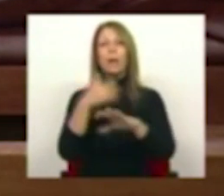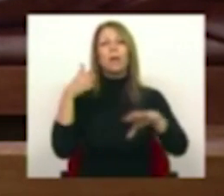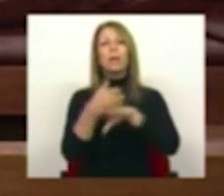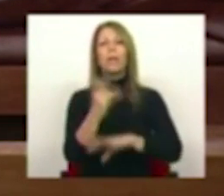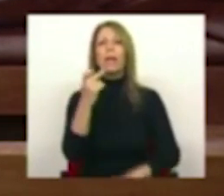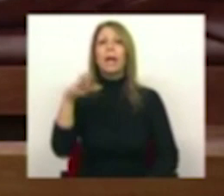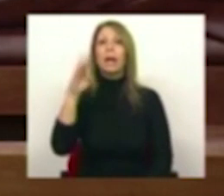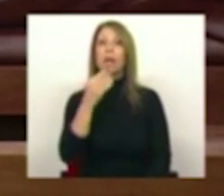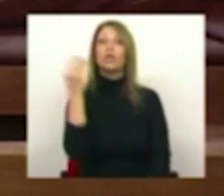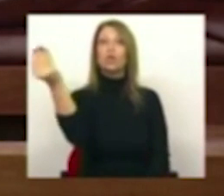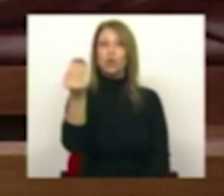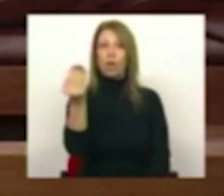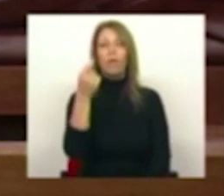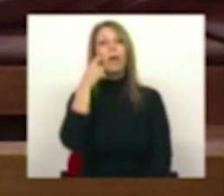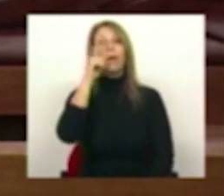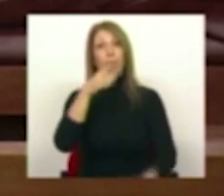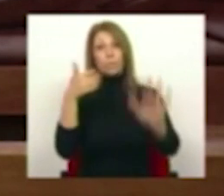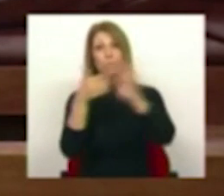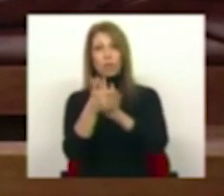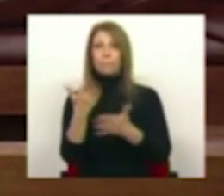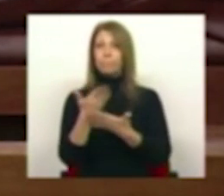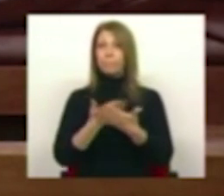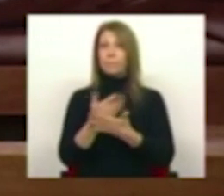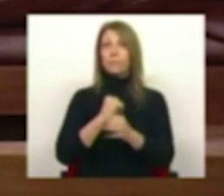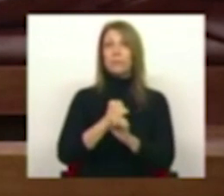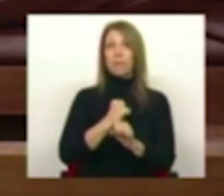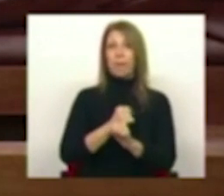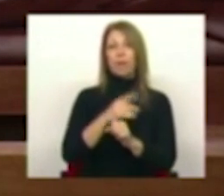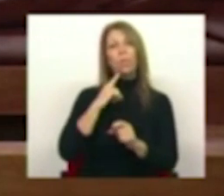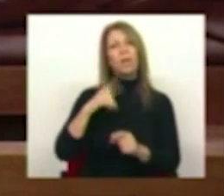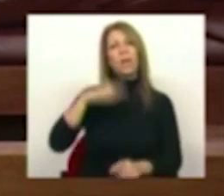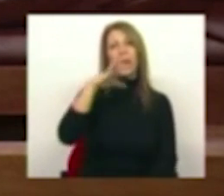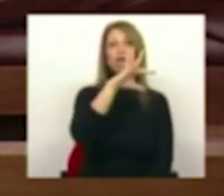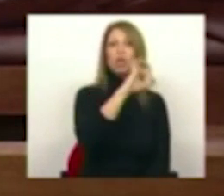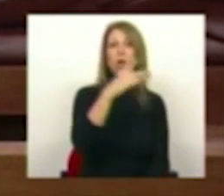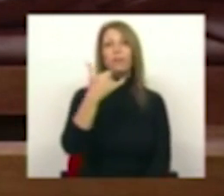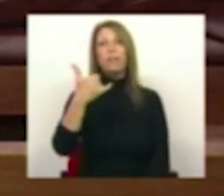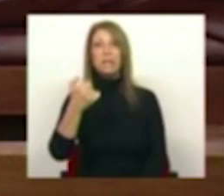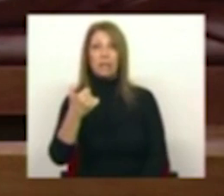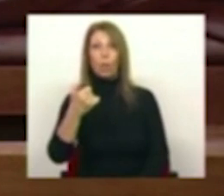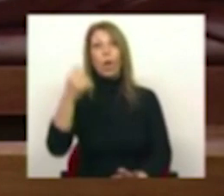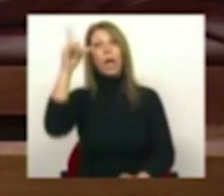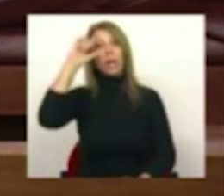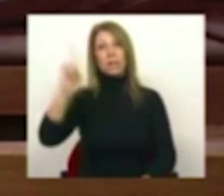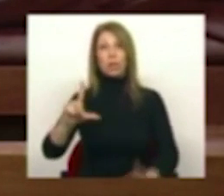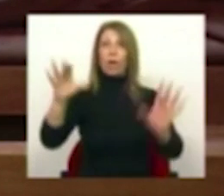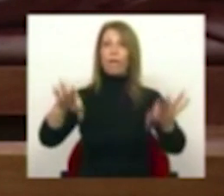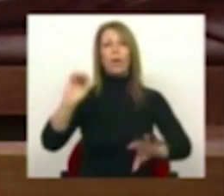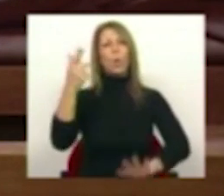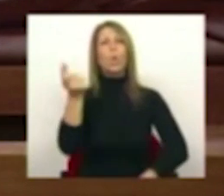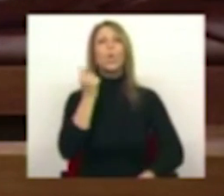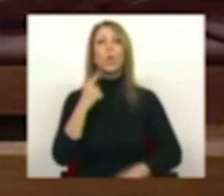Jovem. Quem entrar no mercado de trabalho entre os 18 e os 26 anos após concluir a licenciatura ou o curso